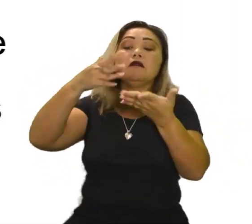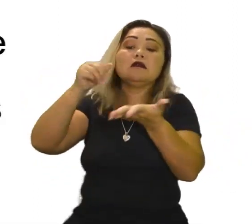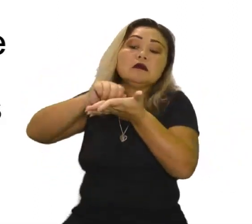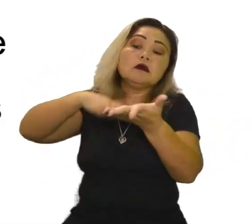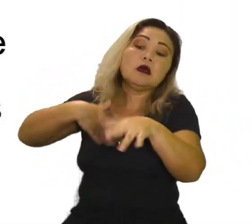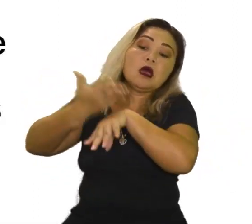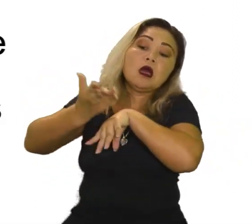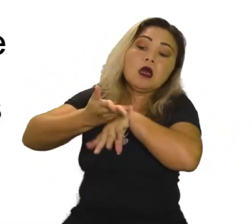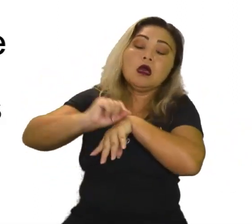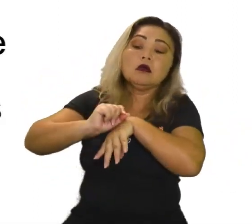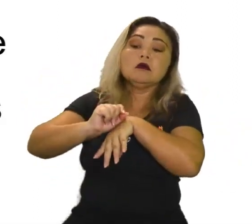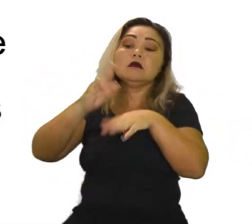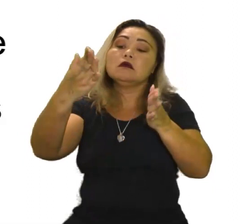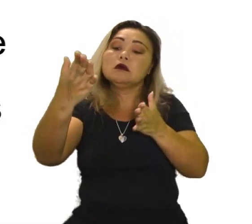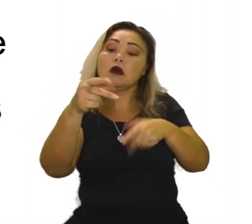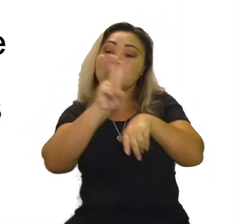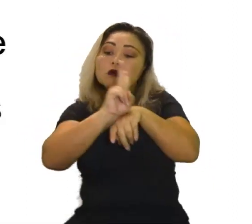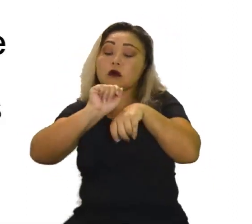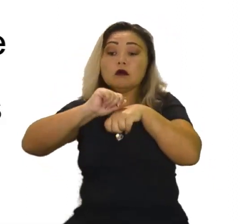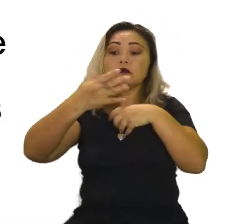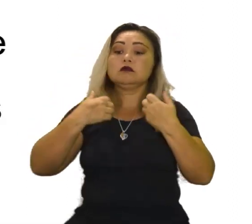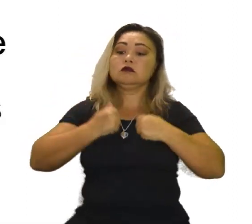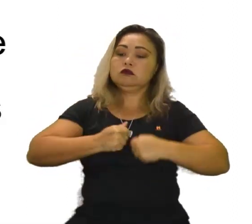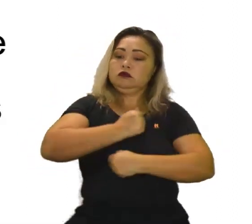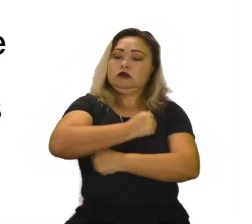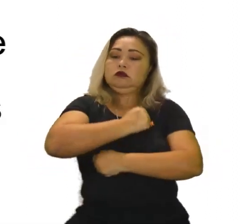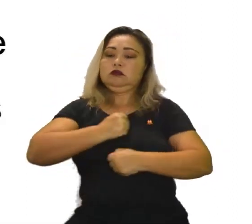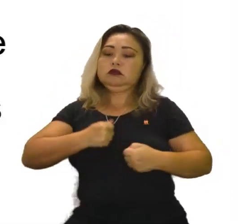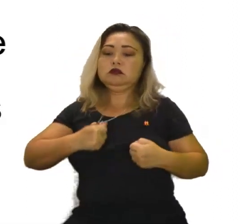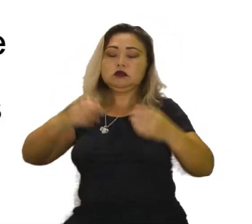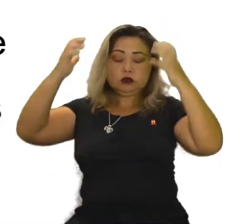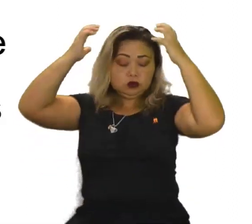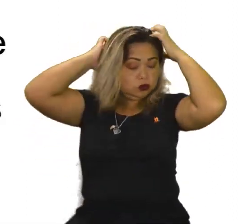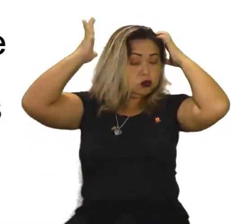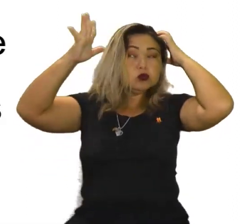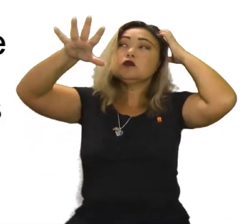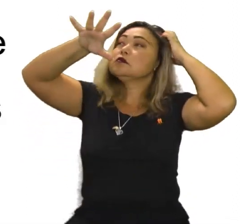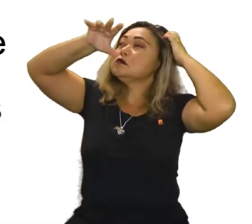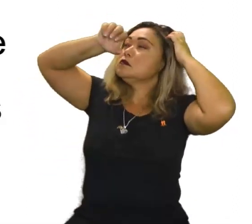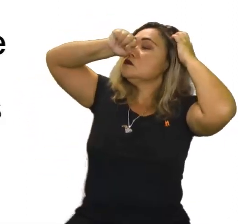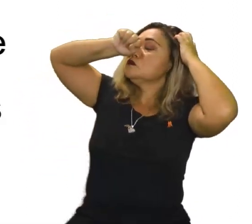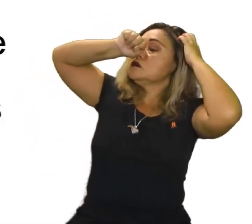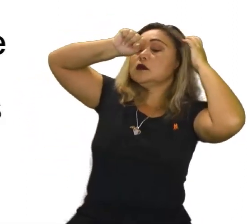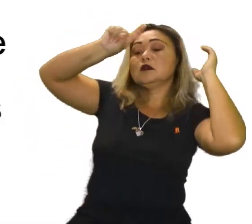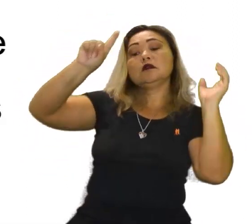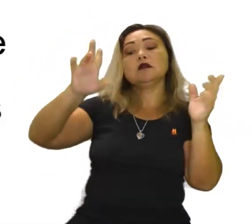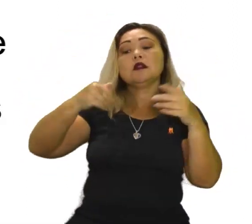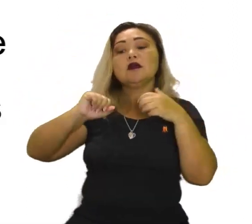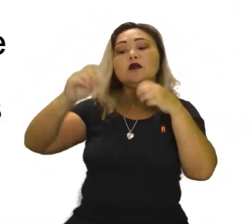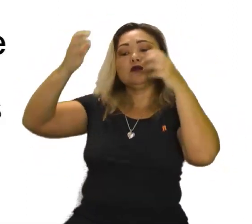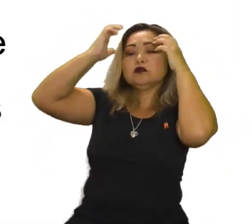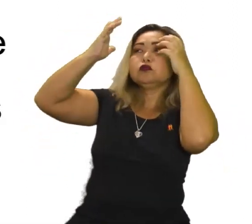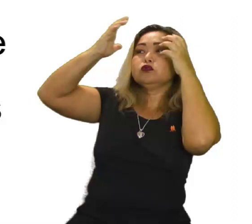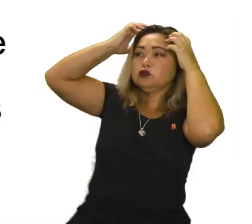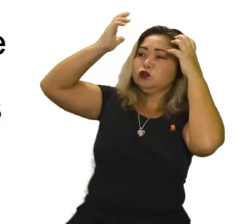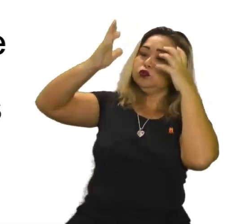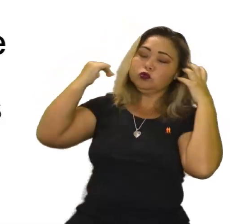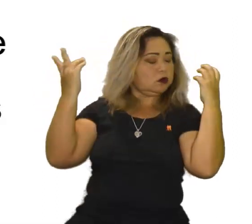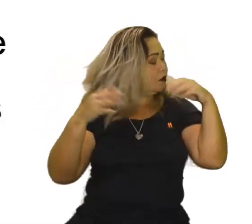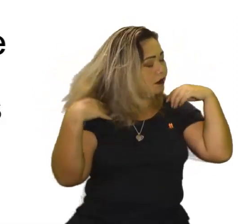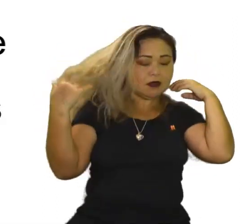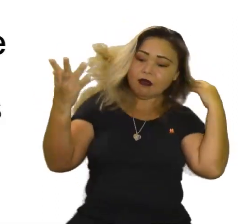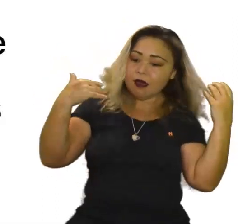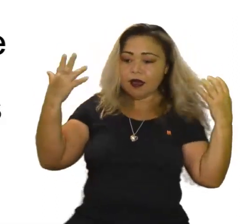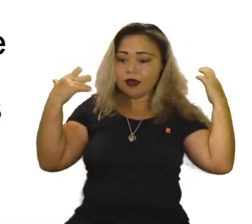prática lá no apiário, eu vou tomar banho, aí passa aquele shampoo cheiroso. Tem a mulherada que usa um shampoo que ele faz assim com o